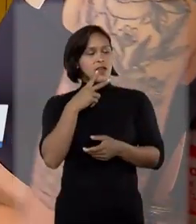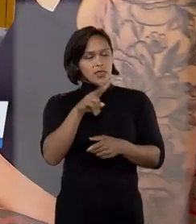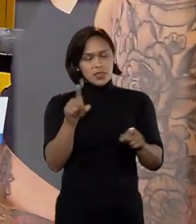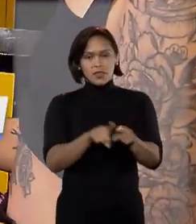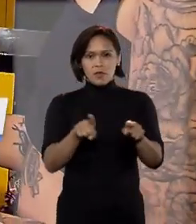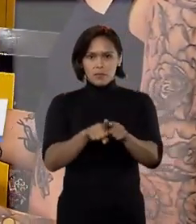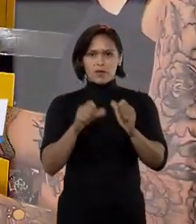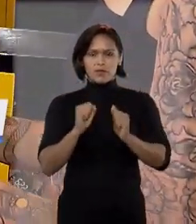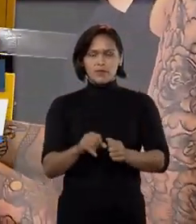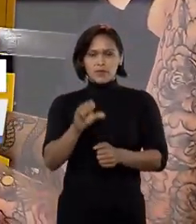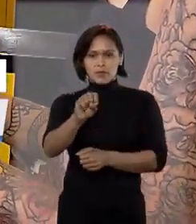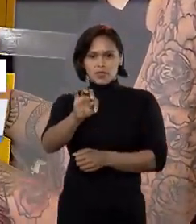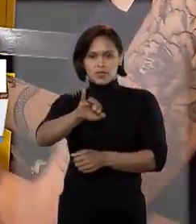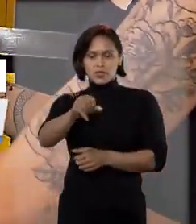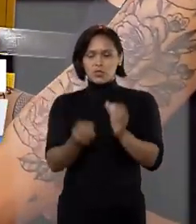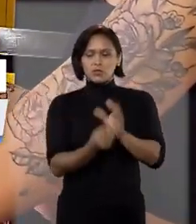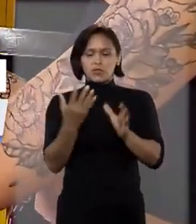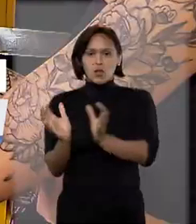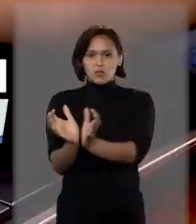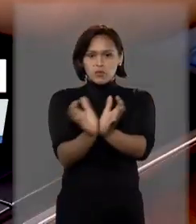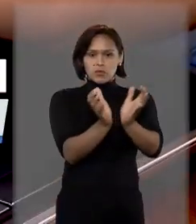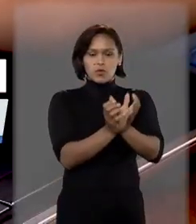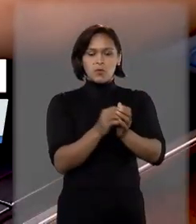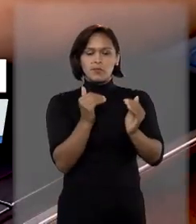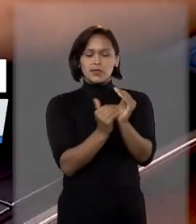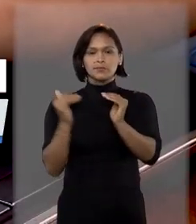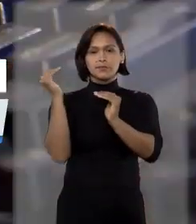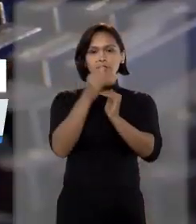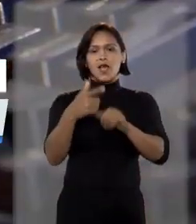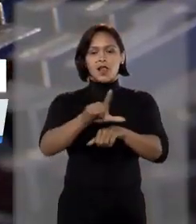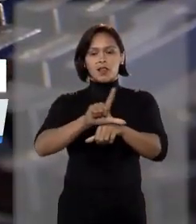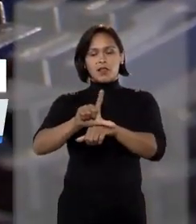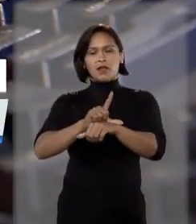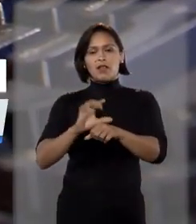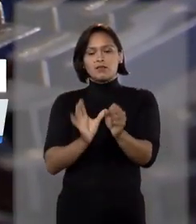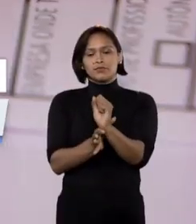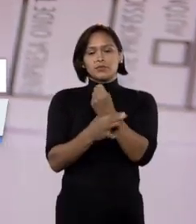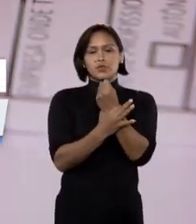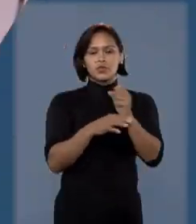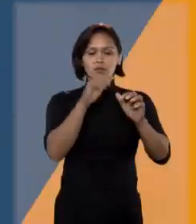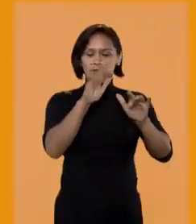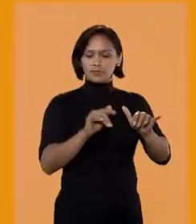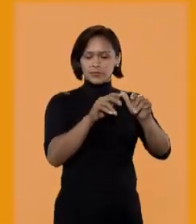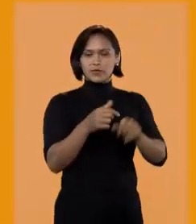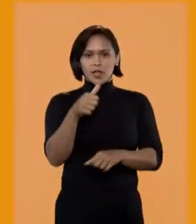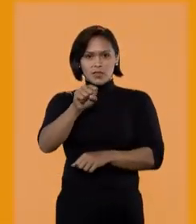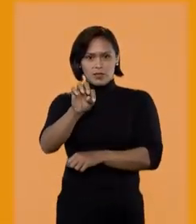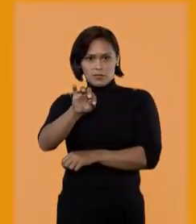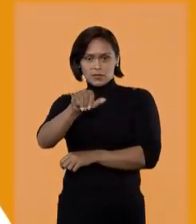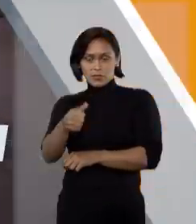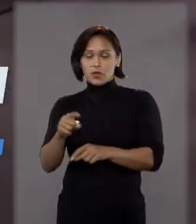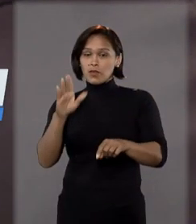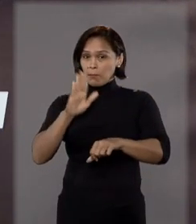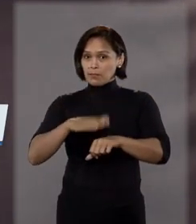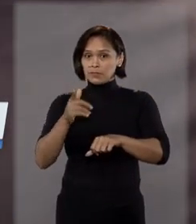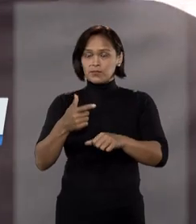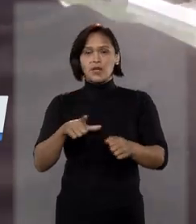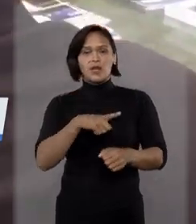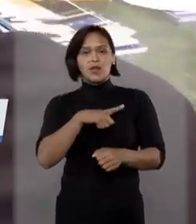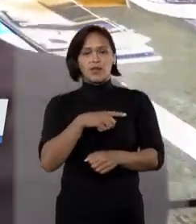ver também, STJ cria comissão para implementar Lei Geral de Proteção de Dados no Tribunal. E